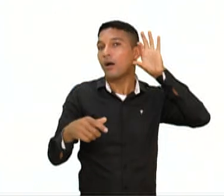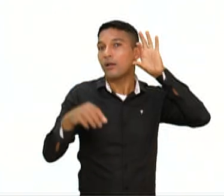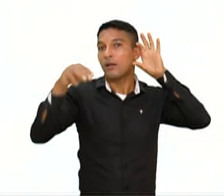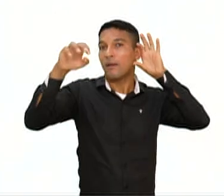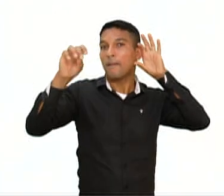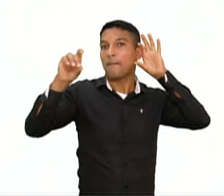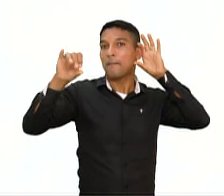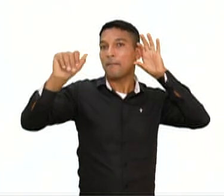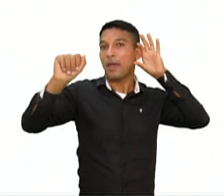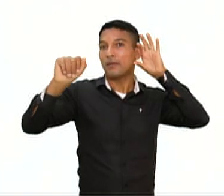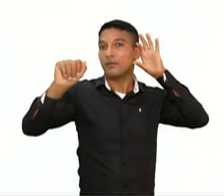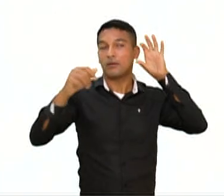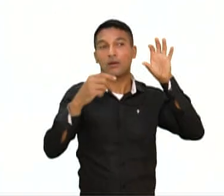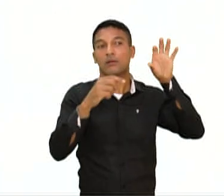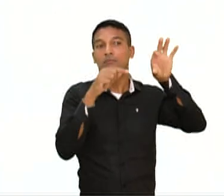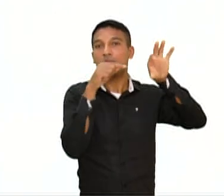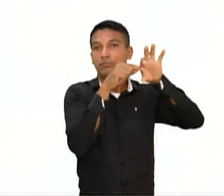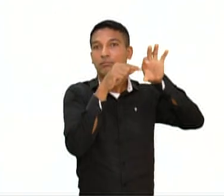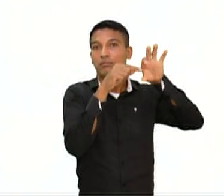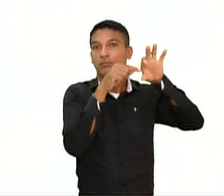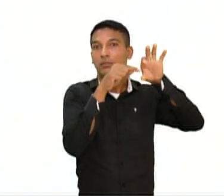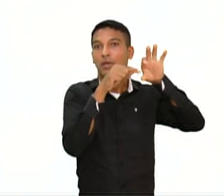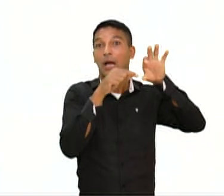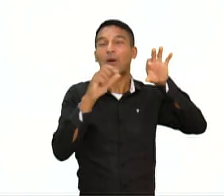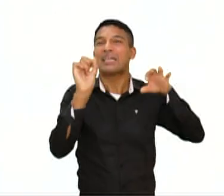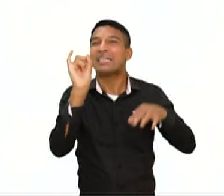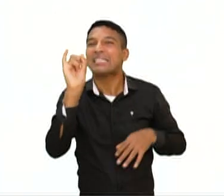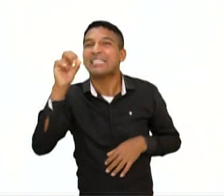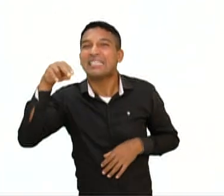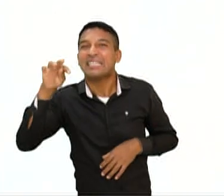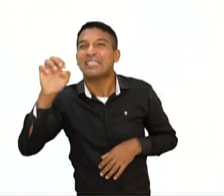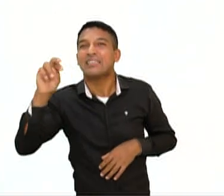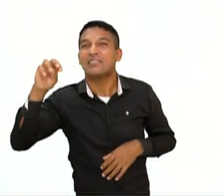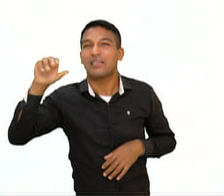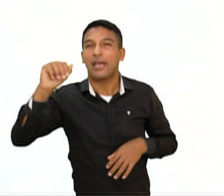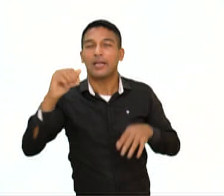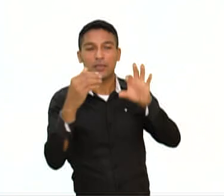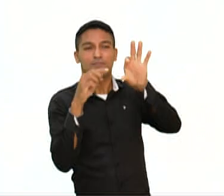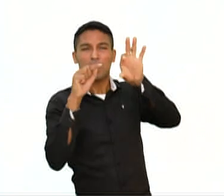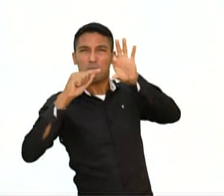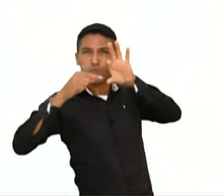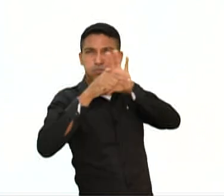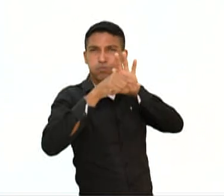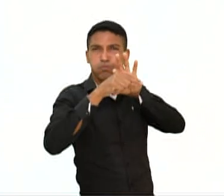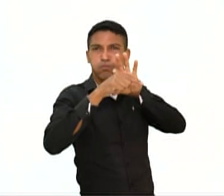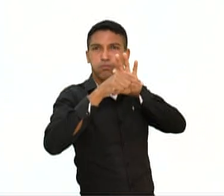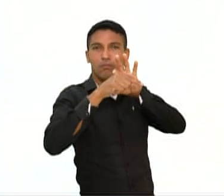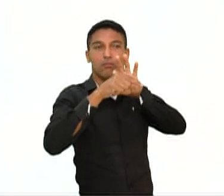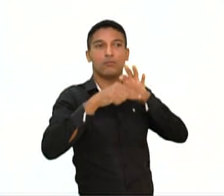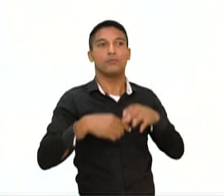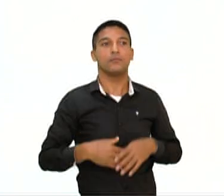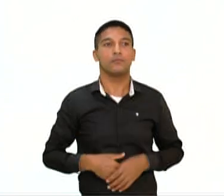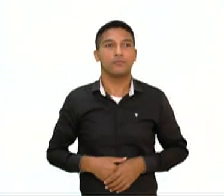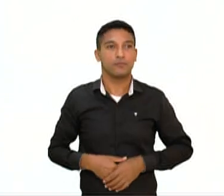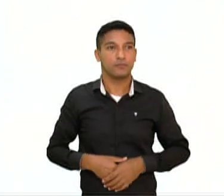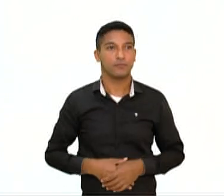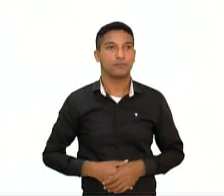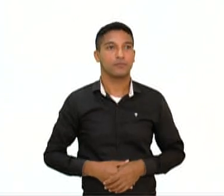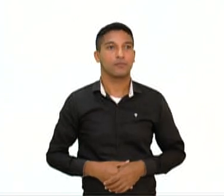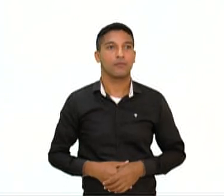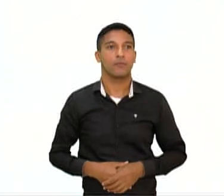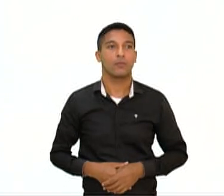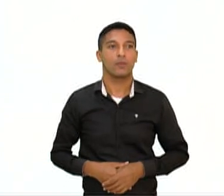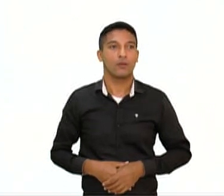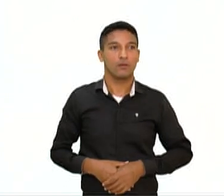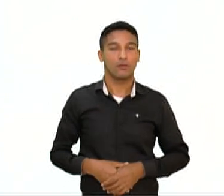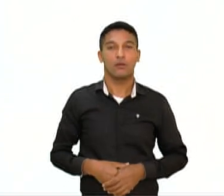sonoro. Lembra-se que na aula anterior, pessoal, nós falamos sobre neurônios motores e neurônios sensitivos. Então, nessa